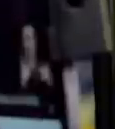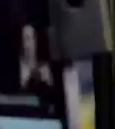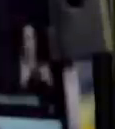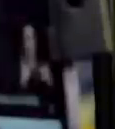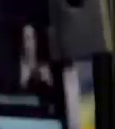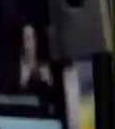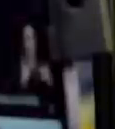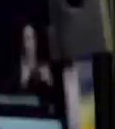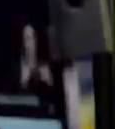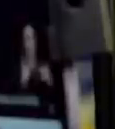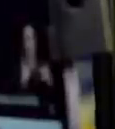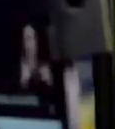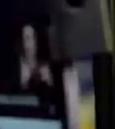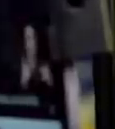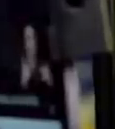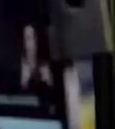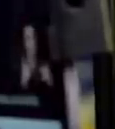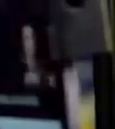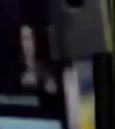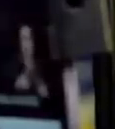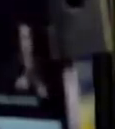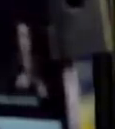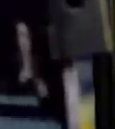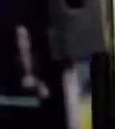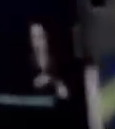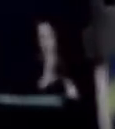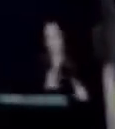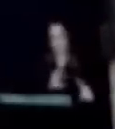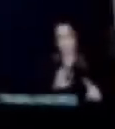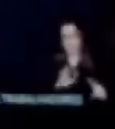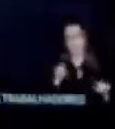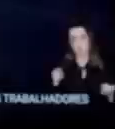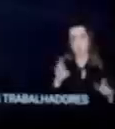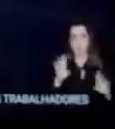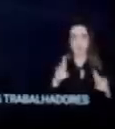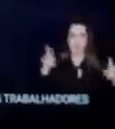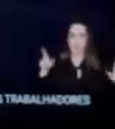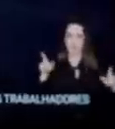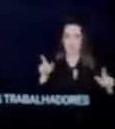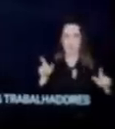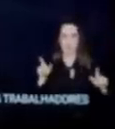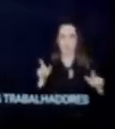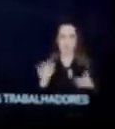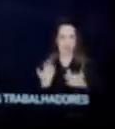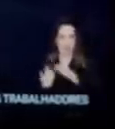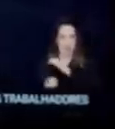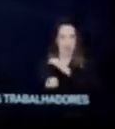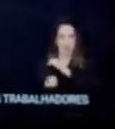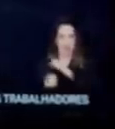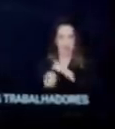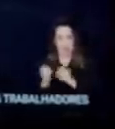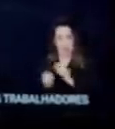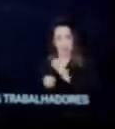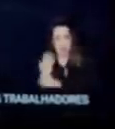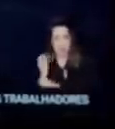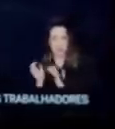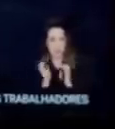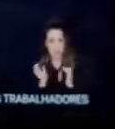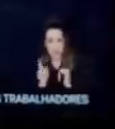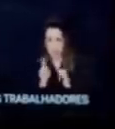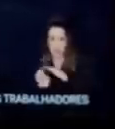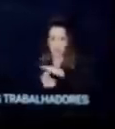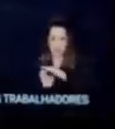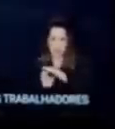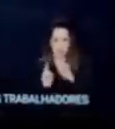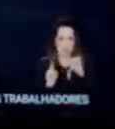É isso que é jogado. Não tem nada de direito ao trabalho. Eu não quero nem se importa com isso. Pura verdade. Nós vamos fazer da